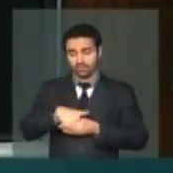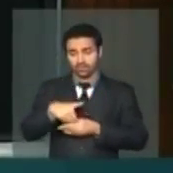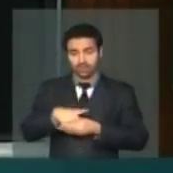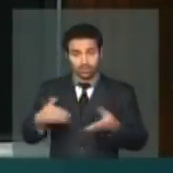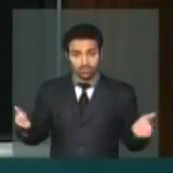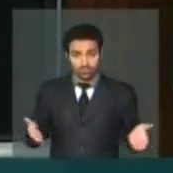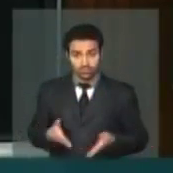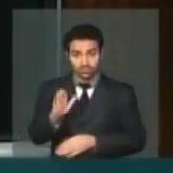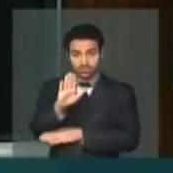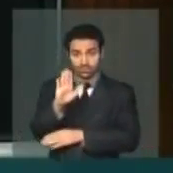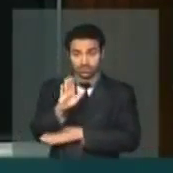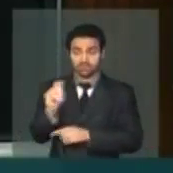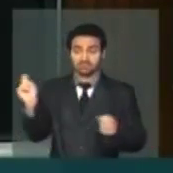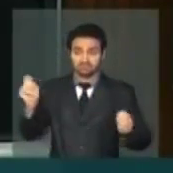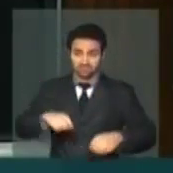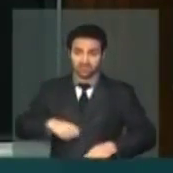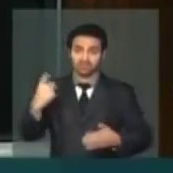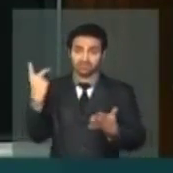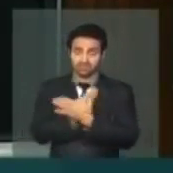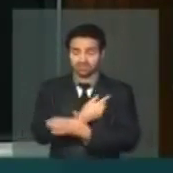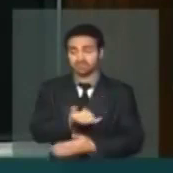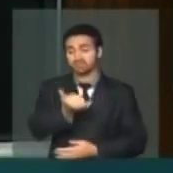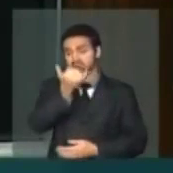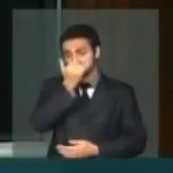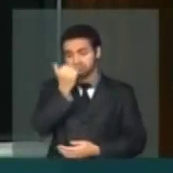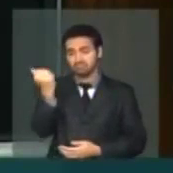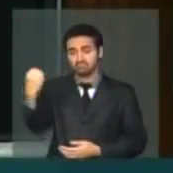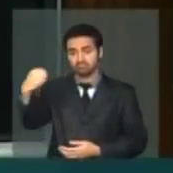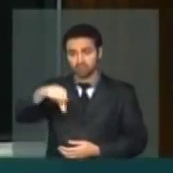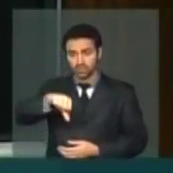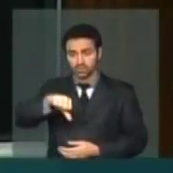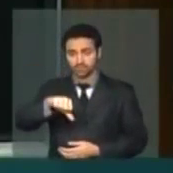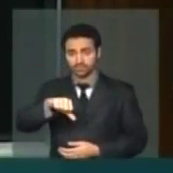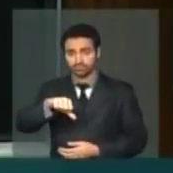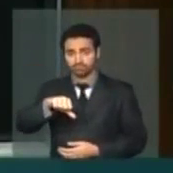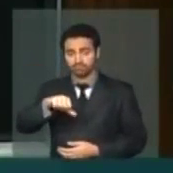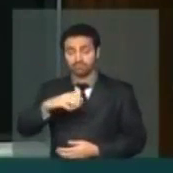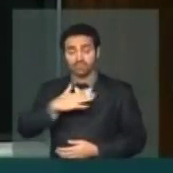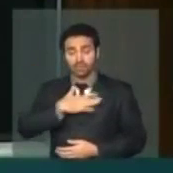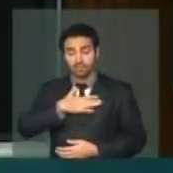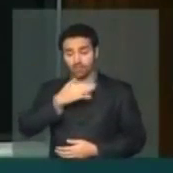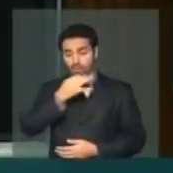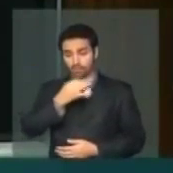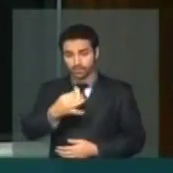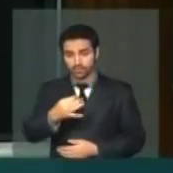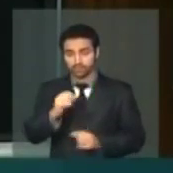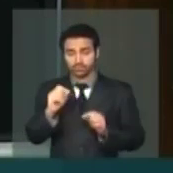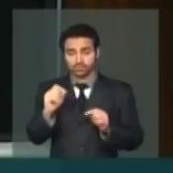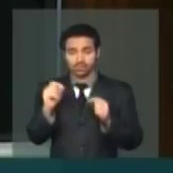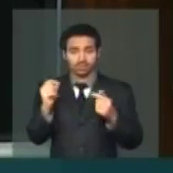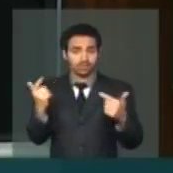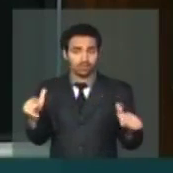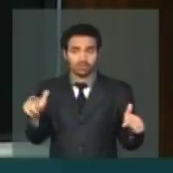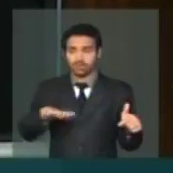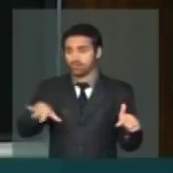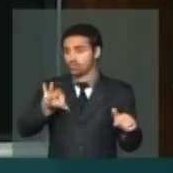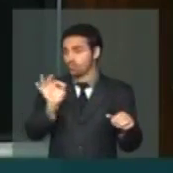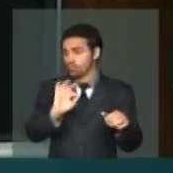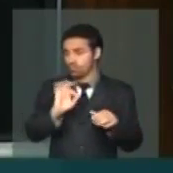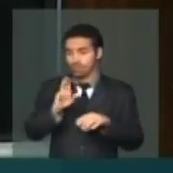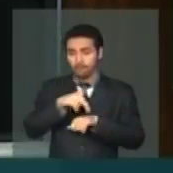tarde pode ficar pior, sim, senhor. Não existe, na minha opinião, nenhum país que